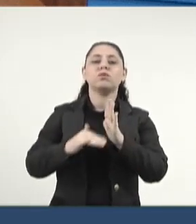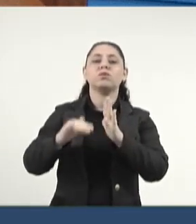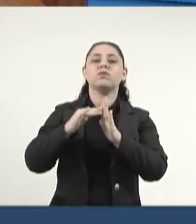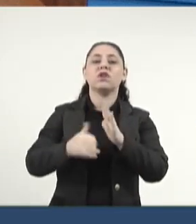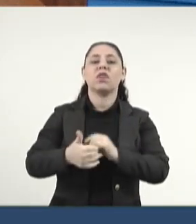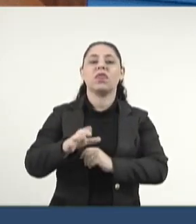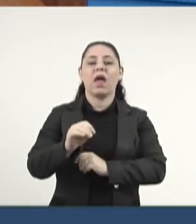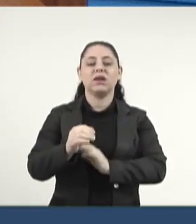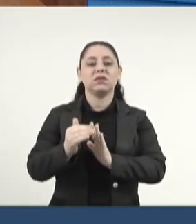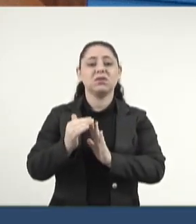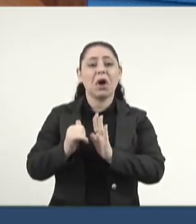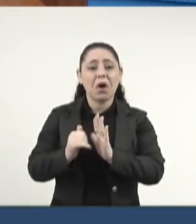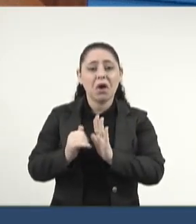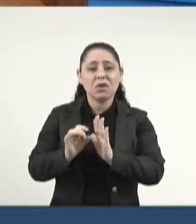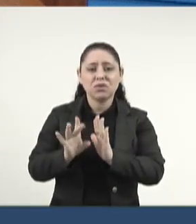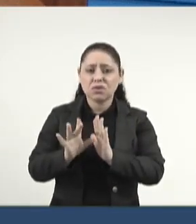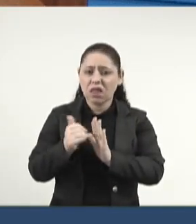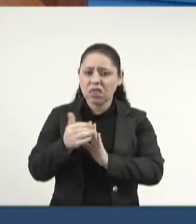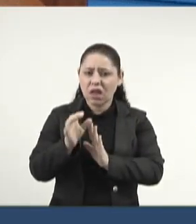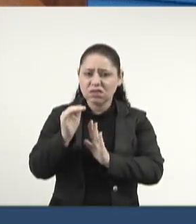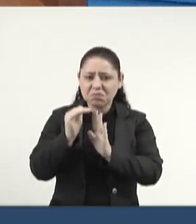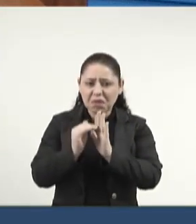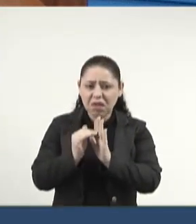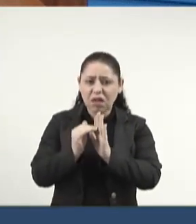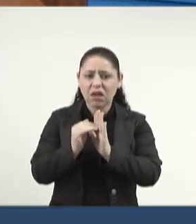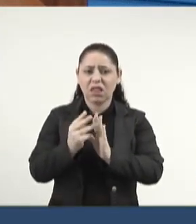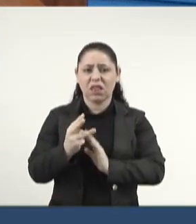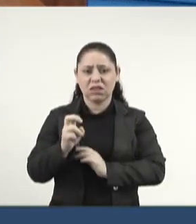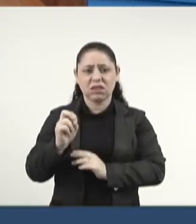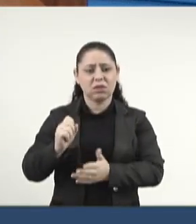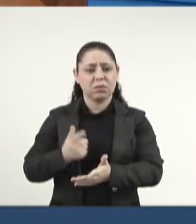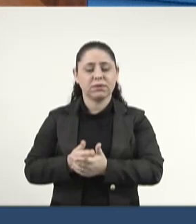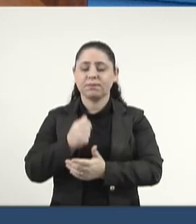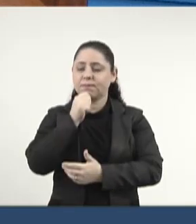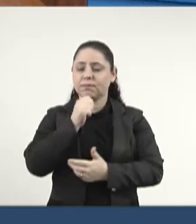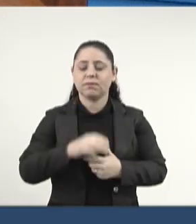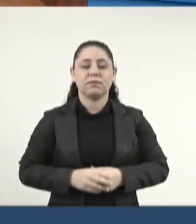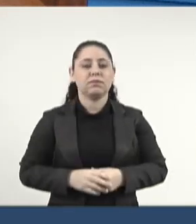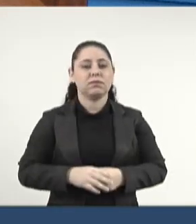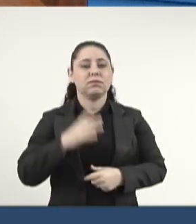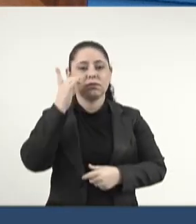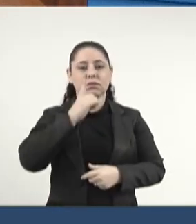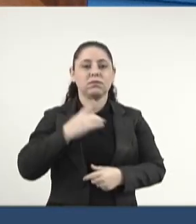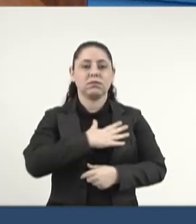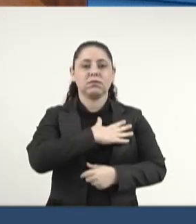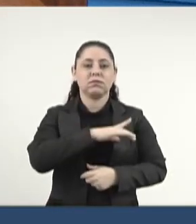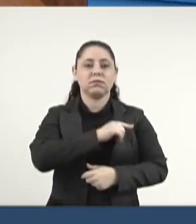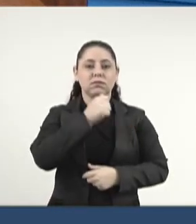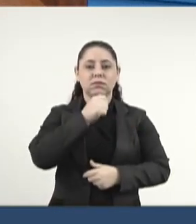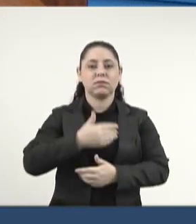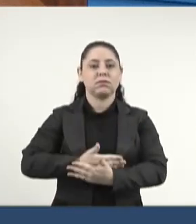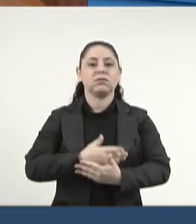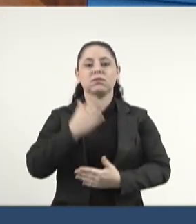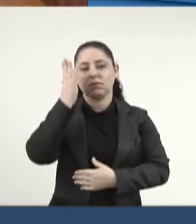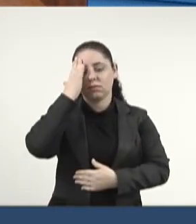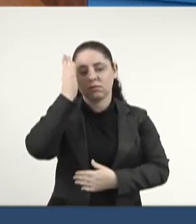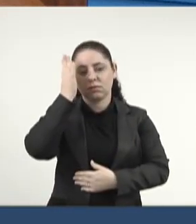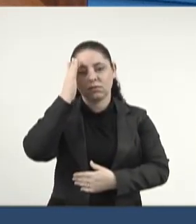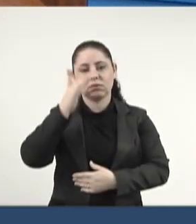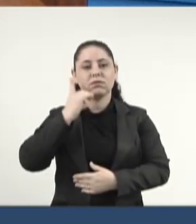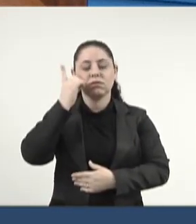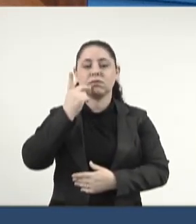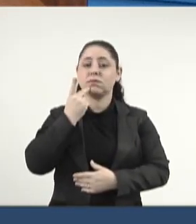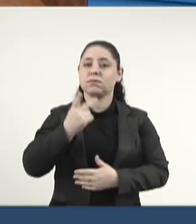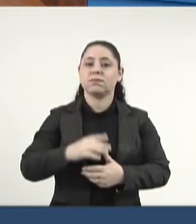10ão. Vossa Excelência, deputado Coronel Davi, Vossa Excelência, deputado Neno Razuc, bem sabe o que esse parlamentar